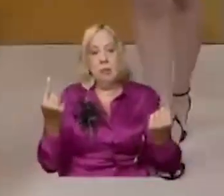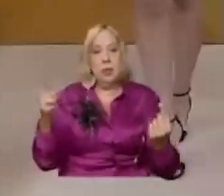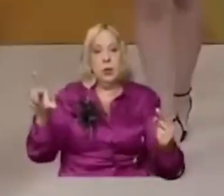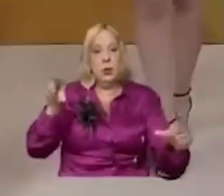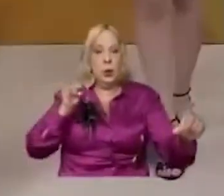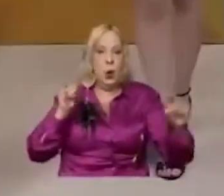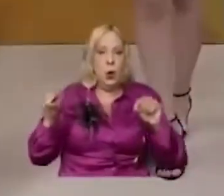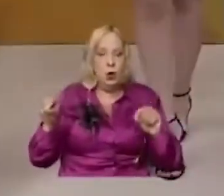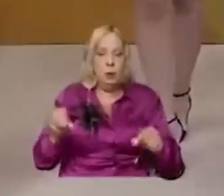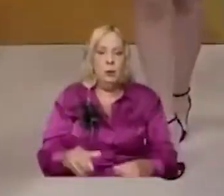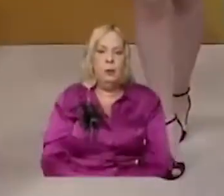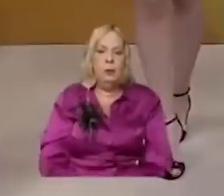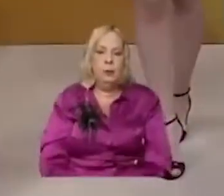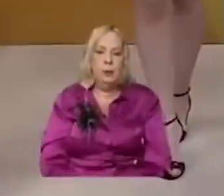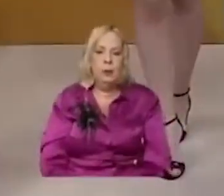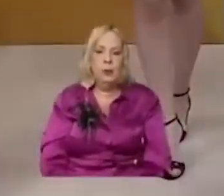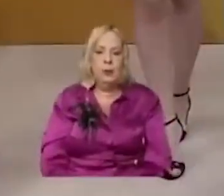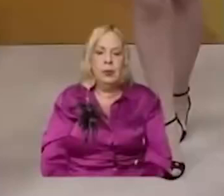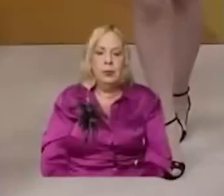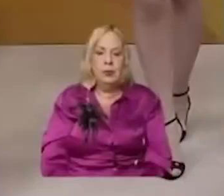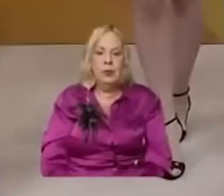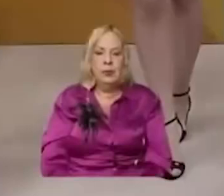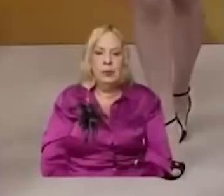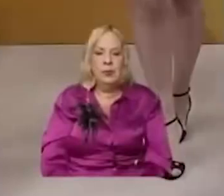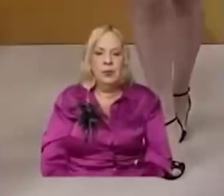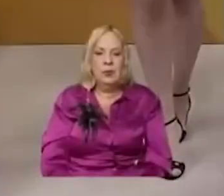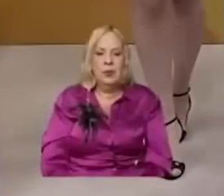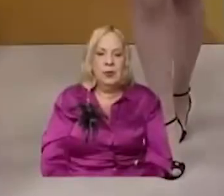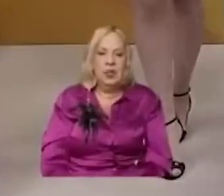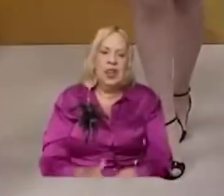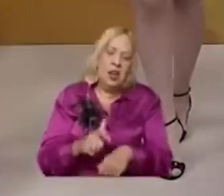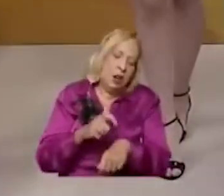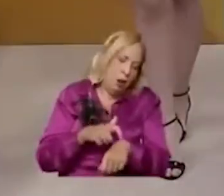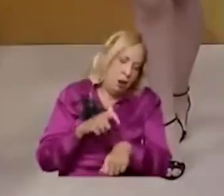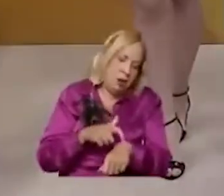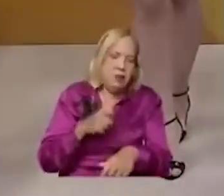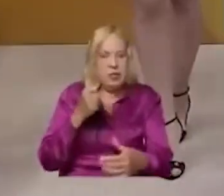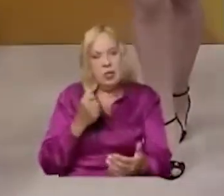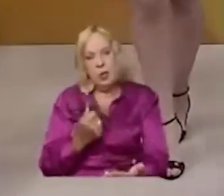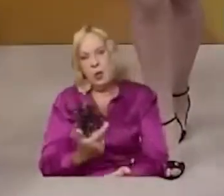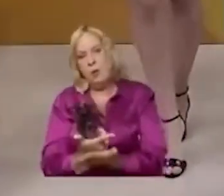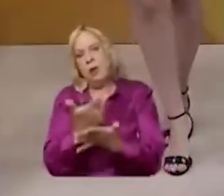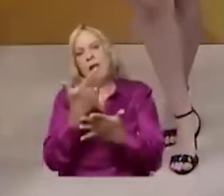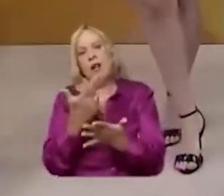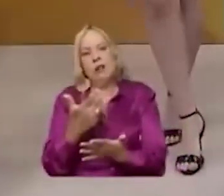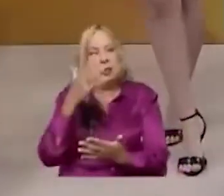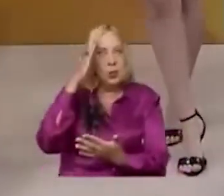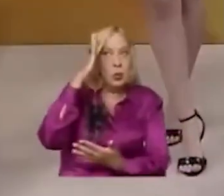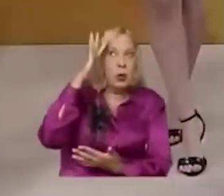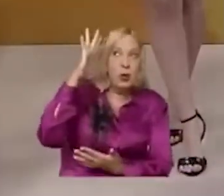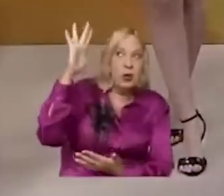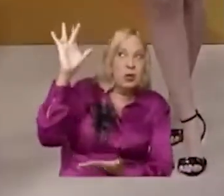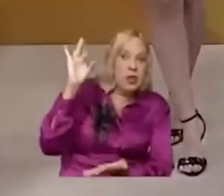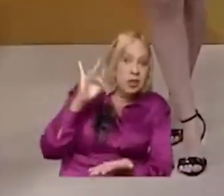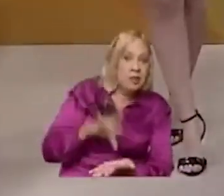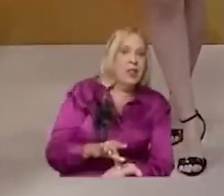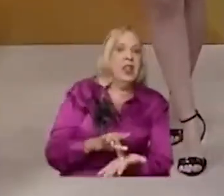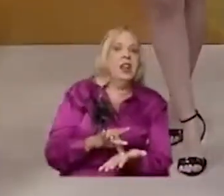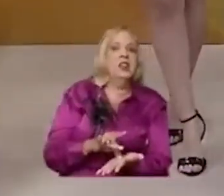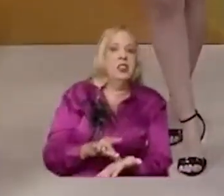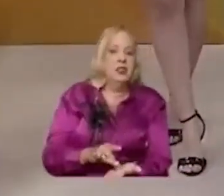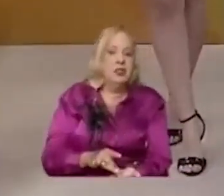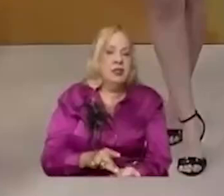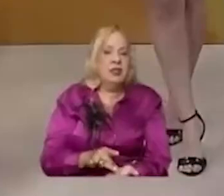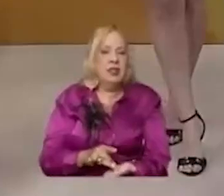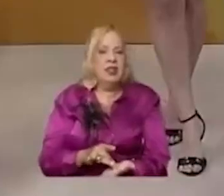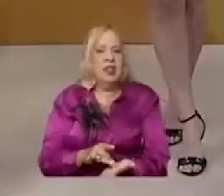Aí, ó, a gente já tá aqui. Vamos é lá. É hora de você comprar. Seu sonho vai realizar,